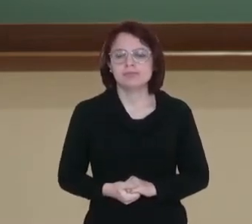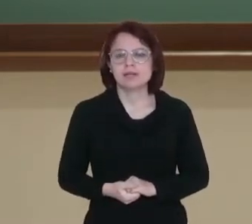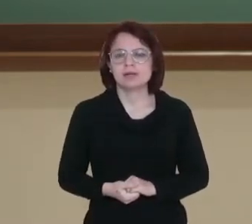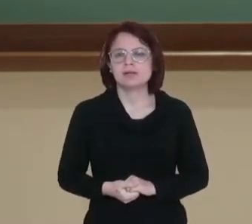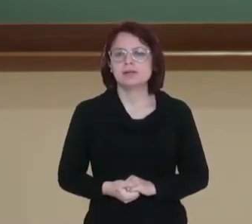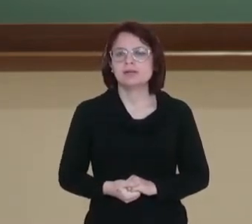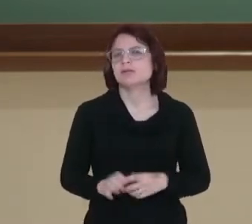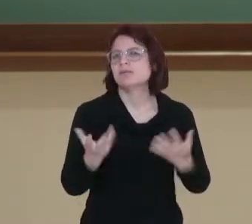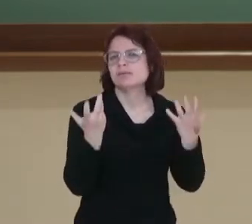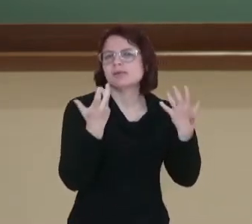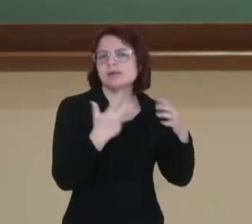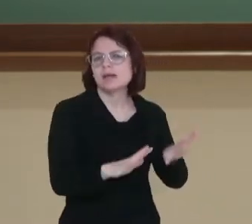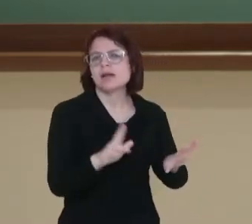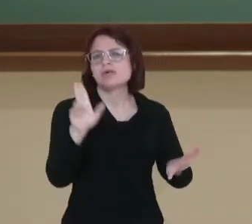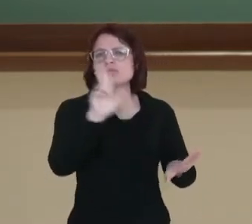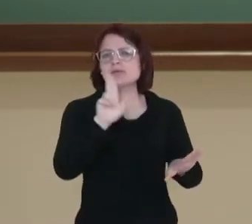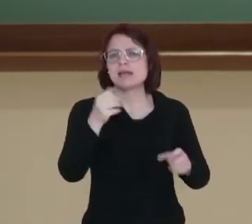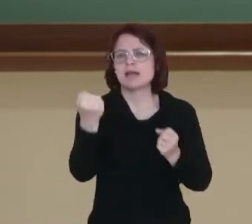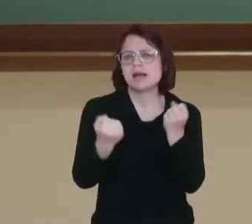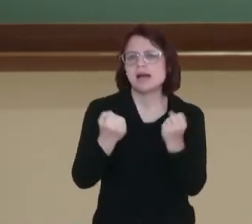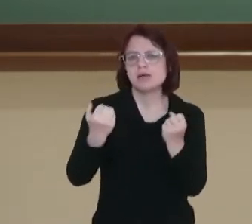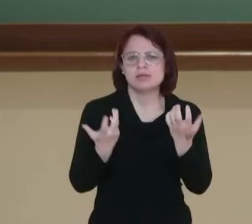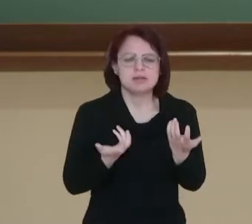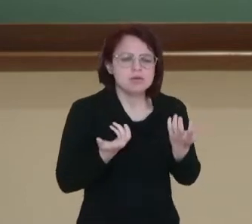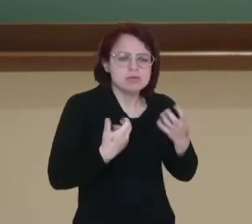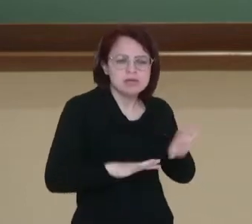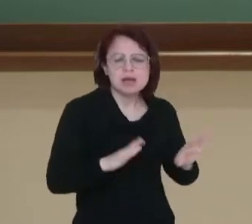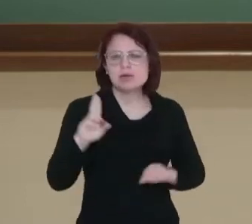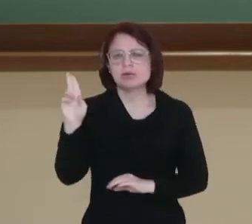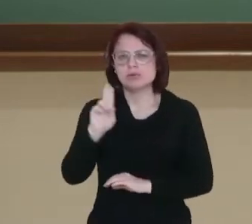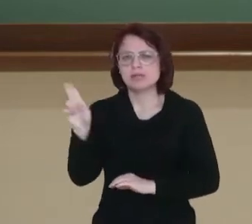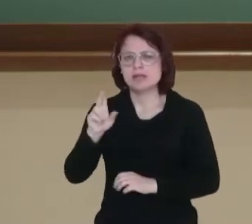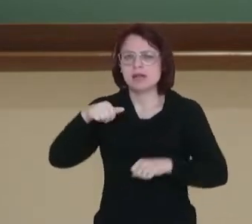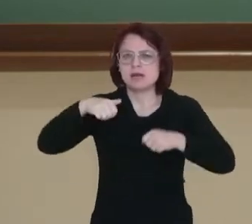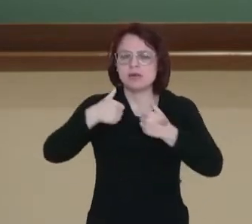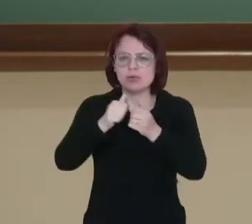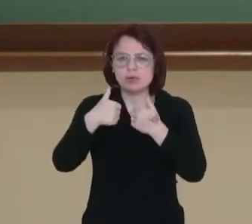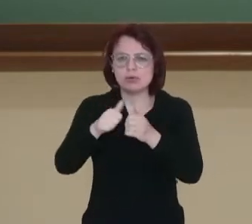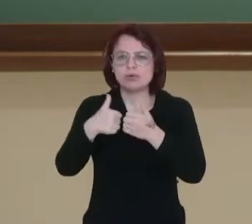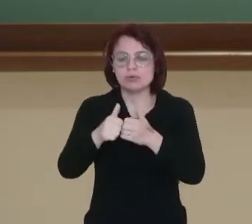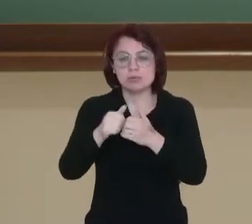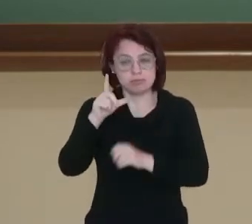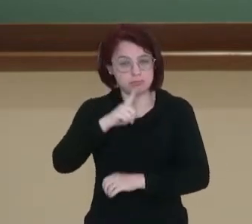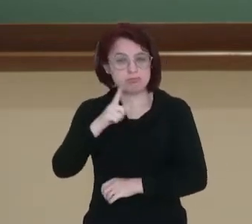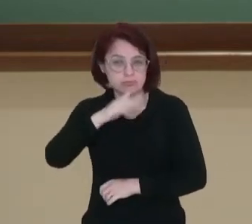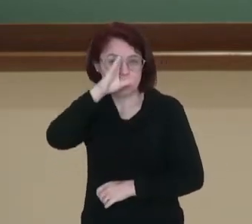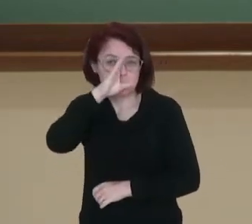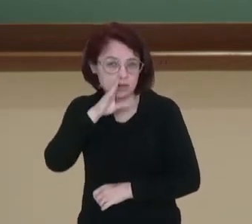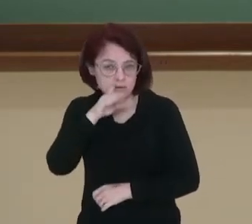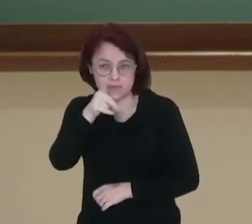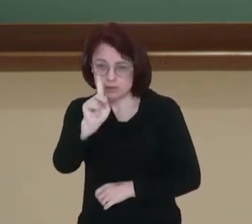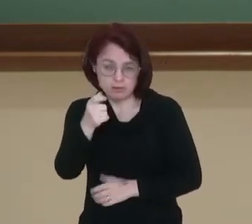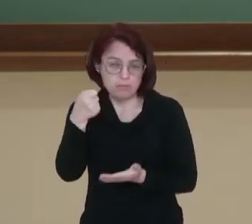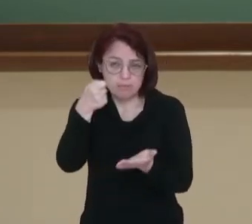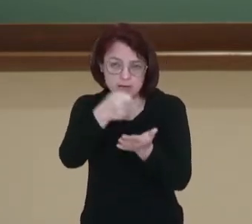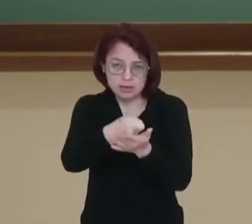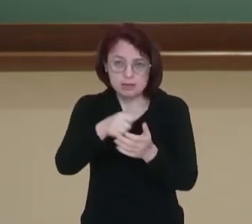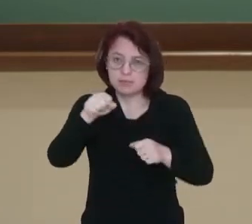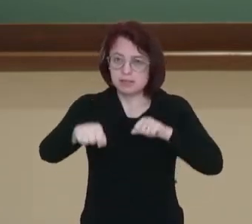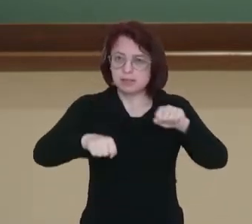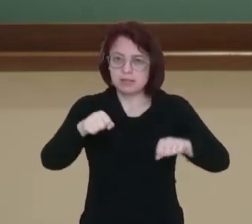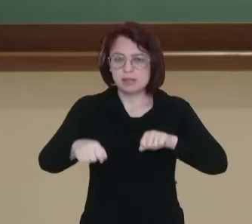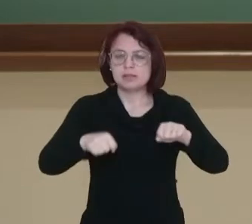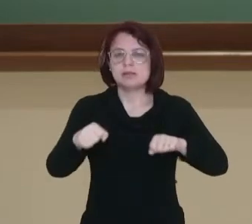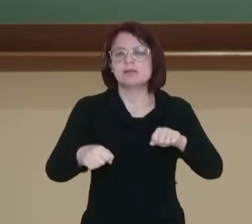o carro, não usar o ônibus, né? Então, ali, além de ser gratuito, né, você não vai pagar por utilizar a bicicleta,